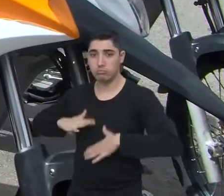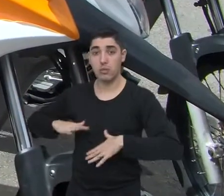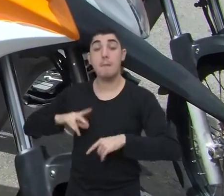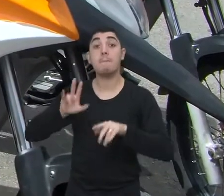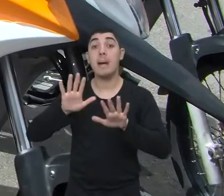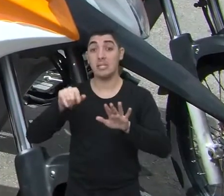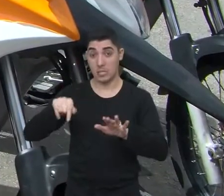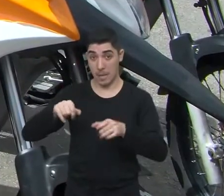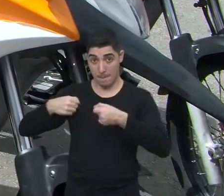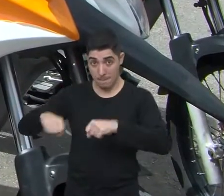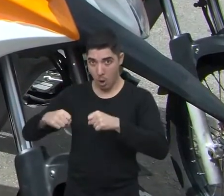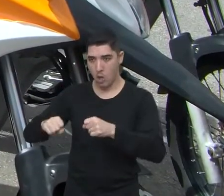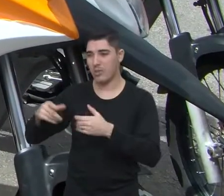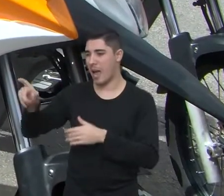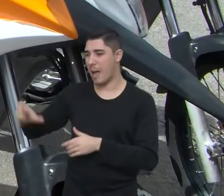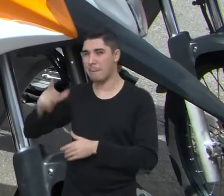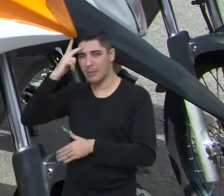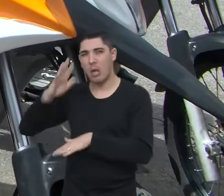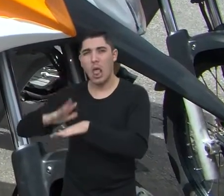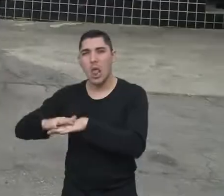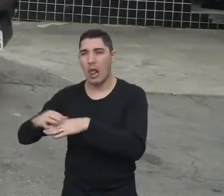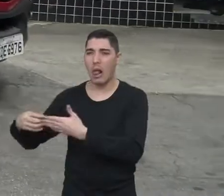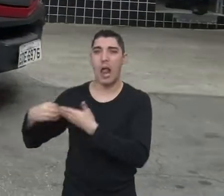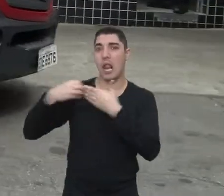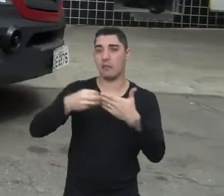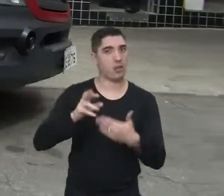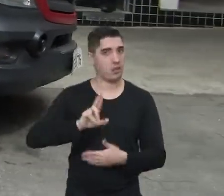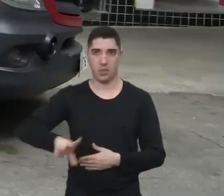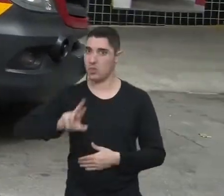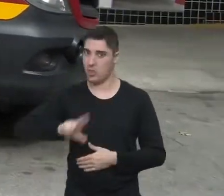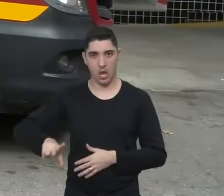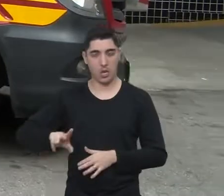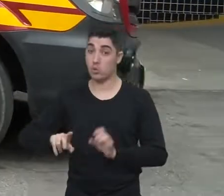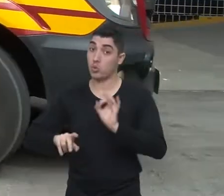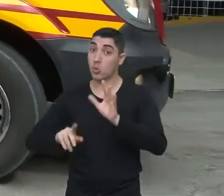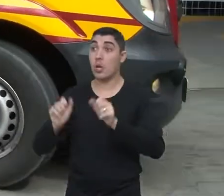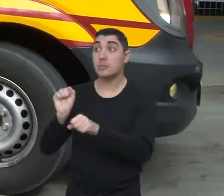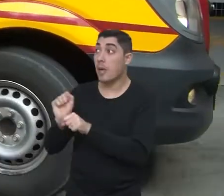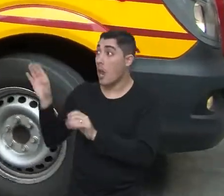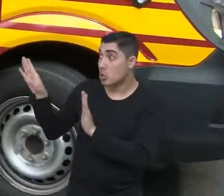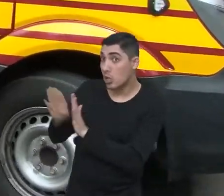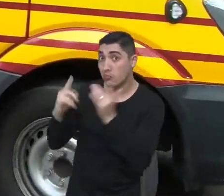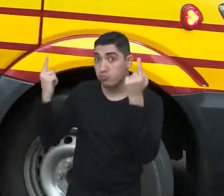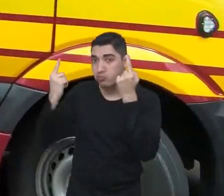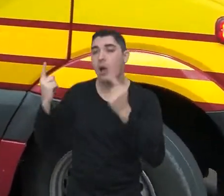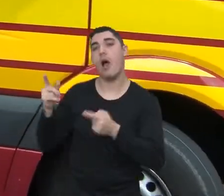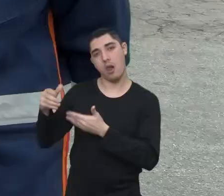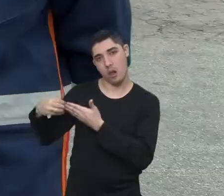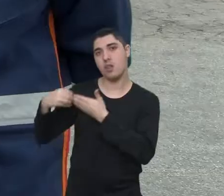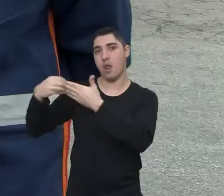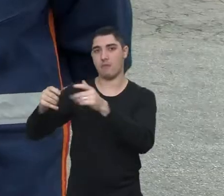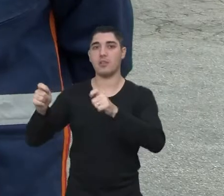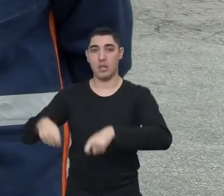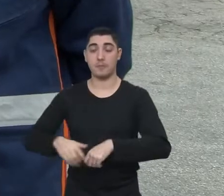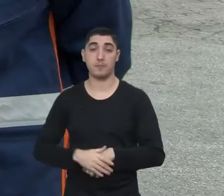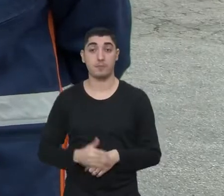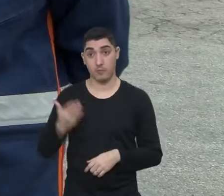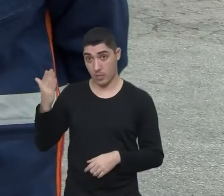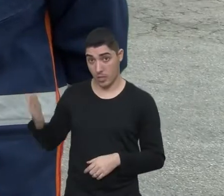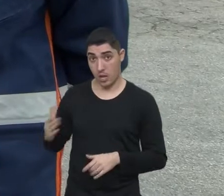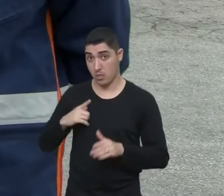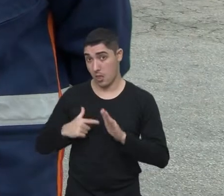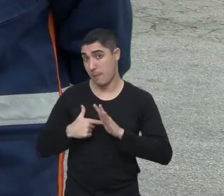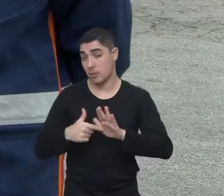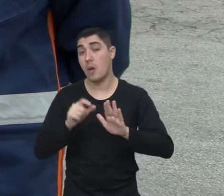que as motocicletas não transportarão vítimas, apenas darão apoio até a chegada da ambulância. Fernando reforça